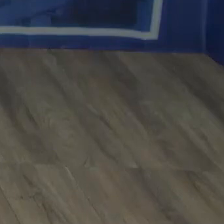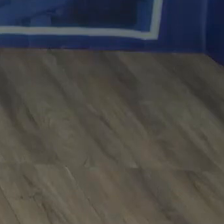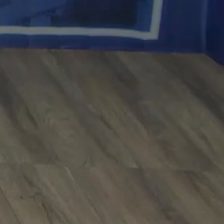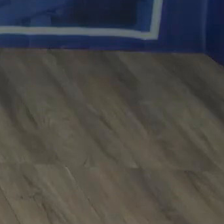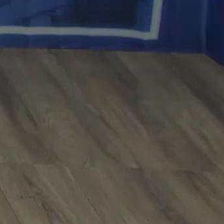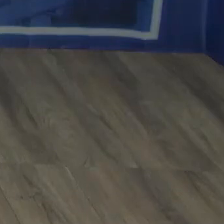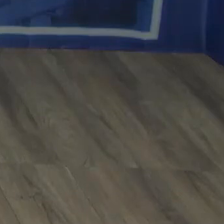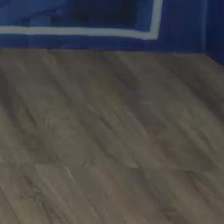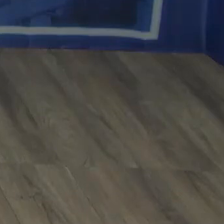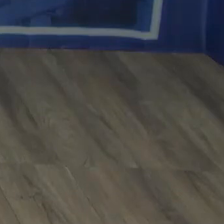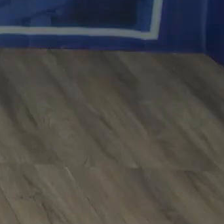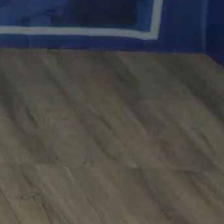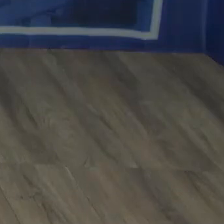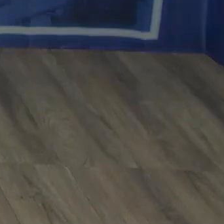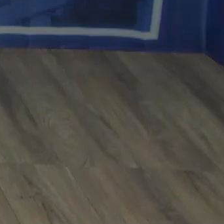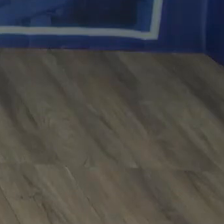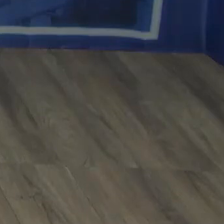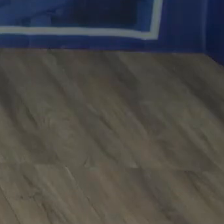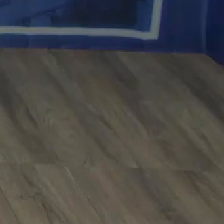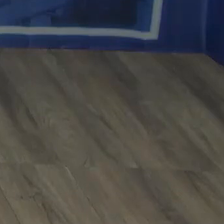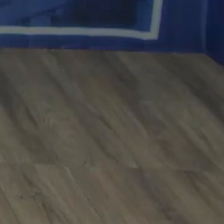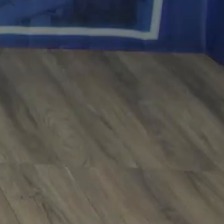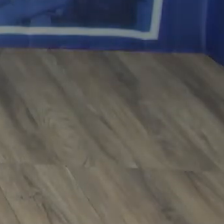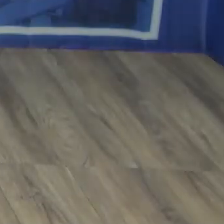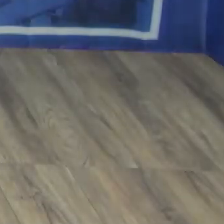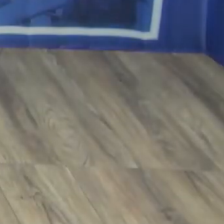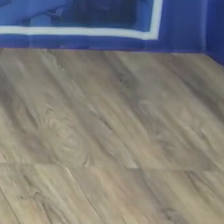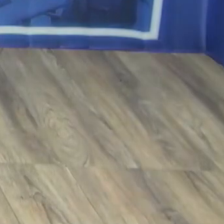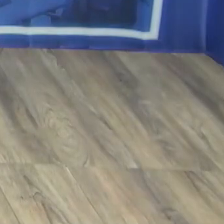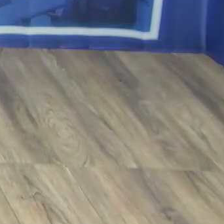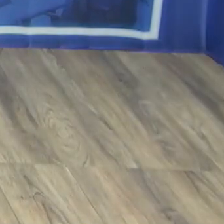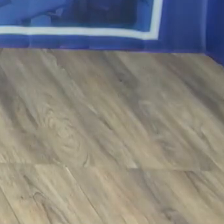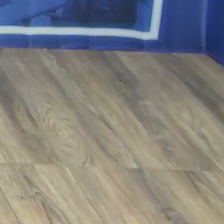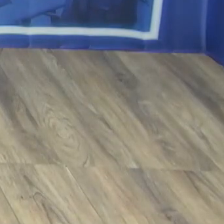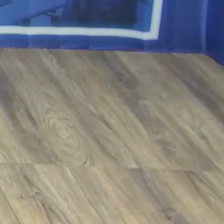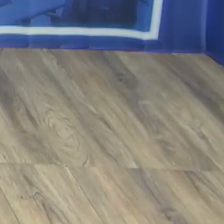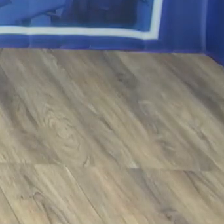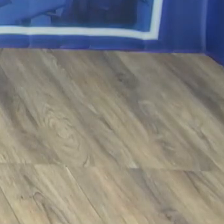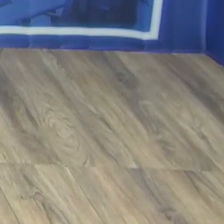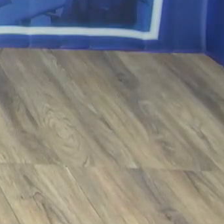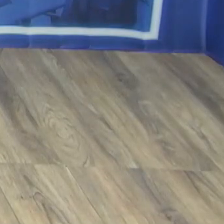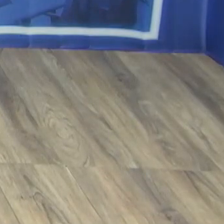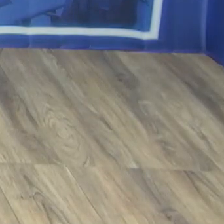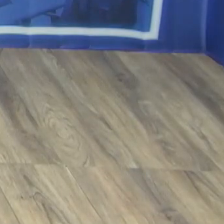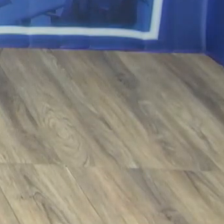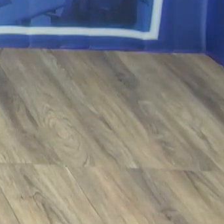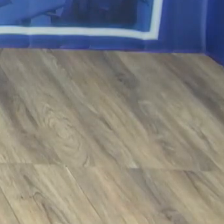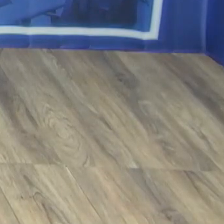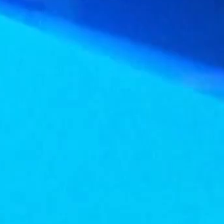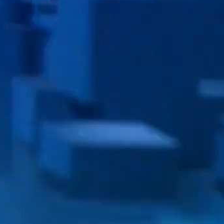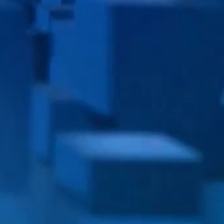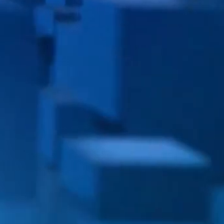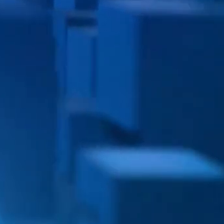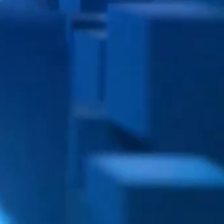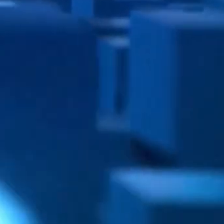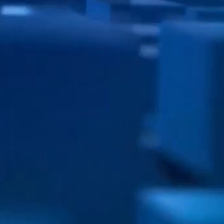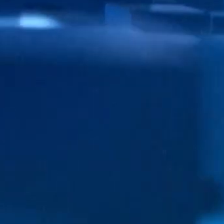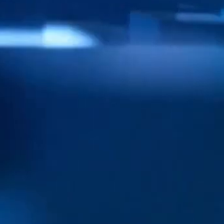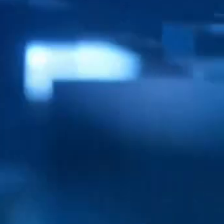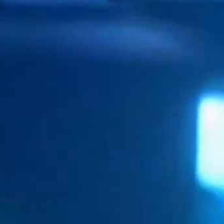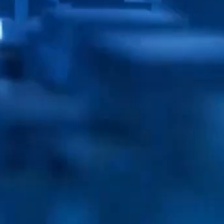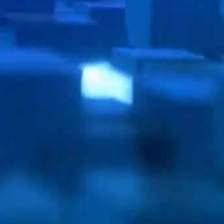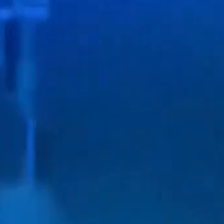técnica, que no caso representa o fabricante, tem 30 dias para poder fazer o reparo do seu produto.